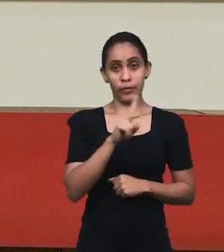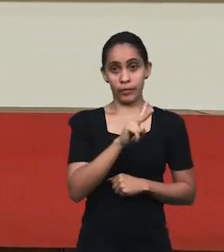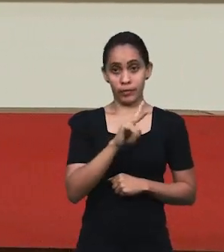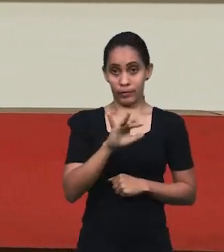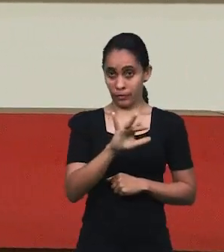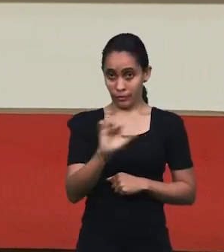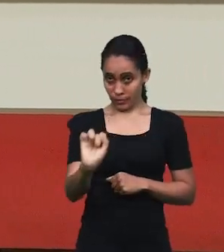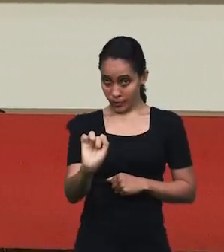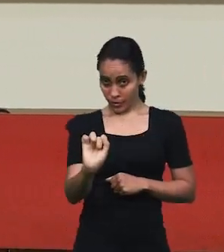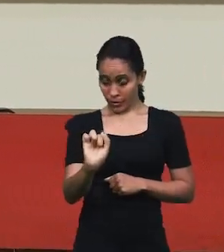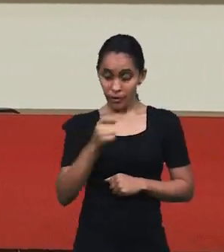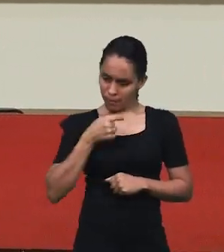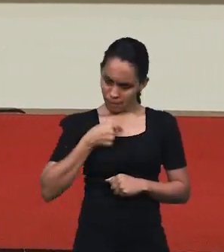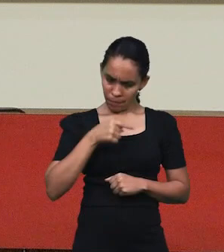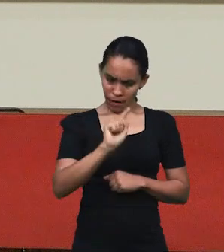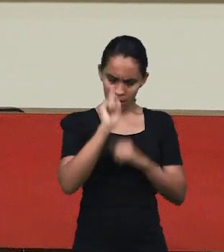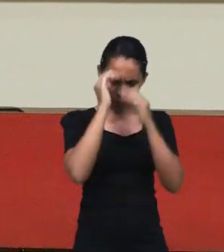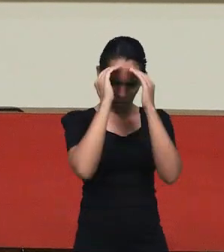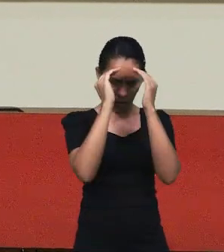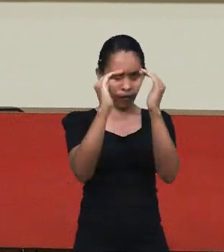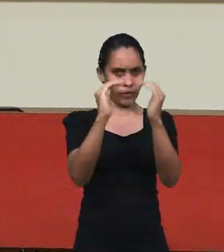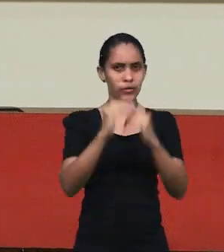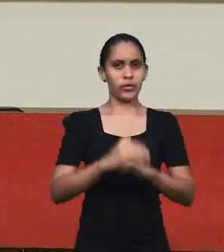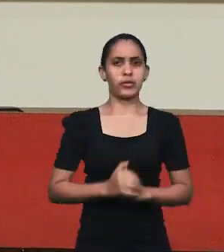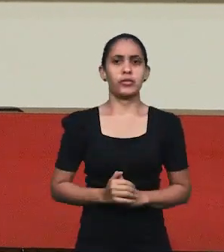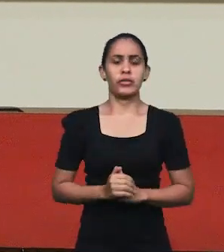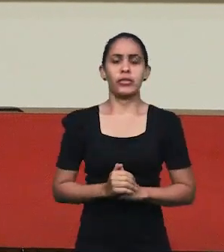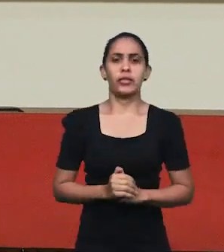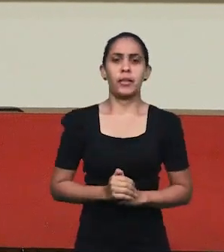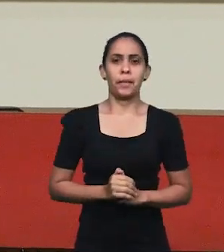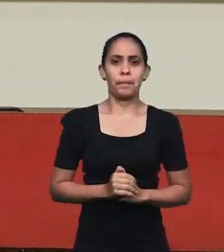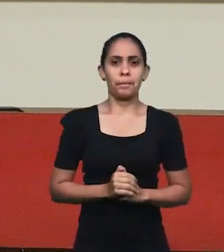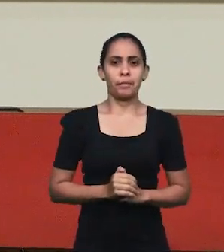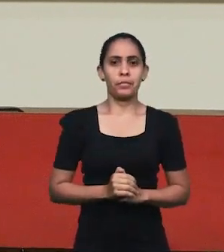E diga a esse: vai, e ele vai.